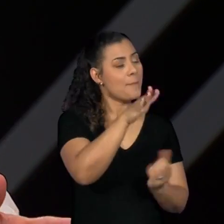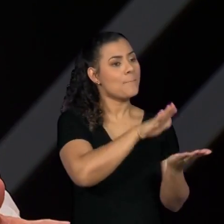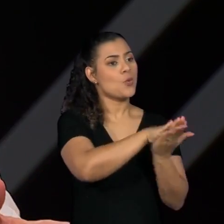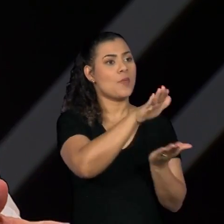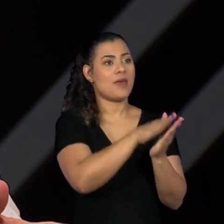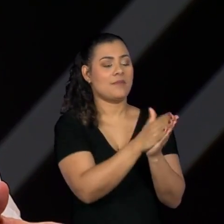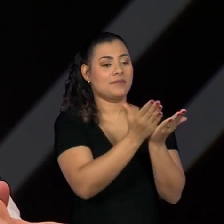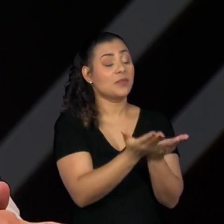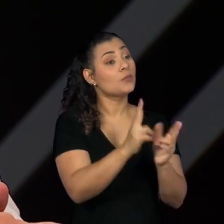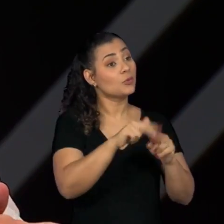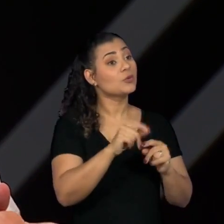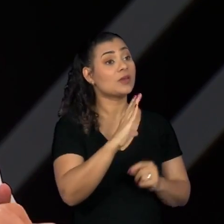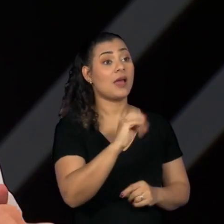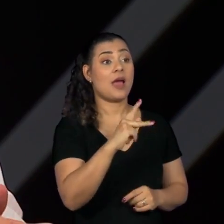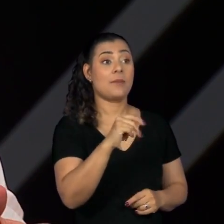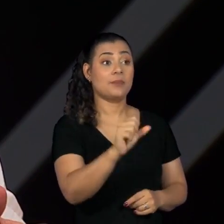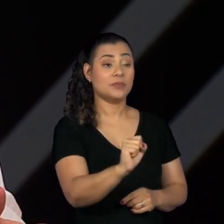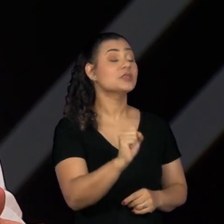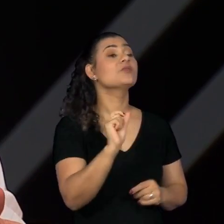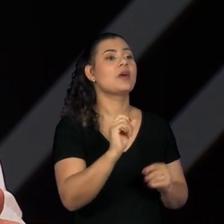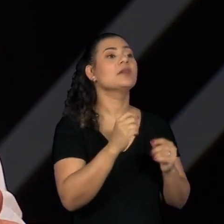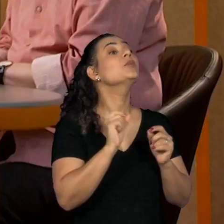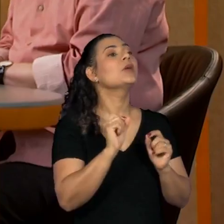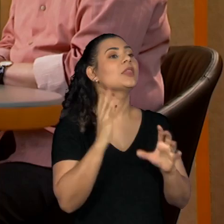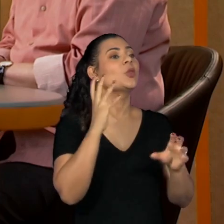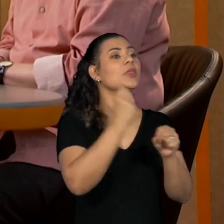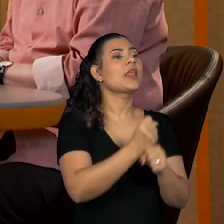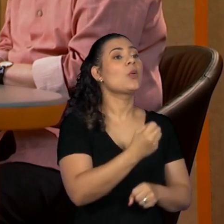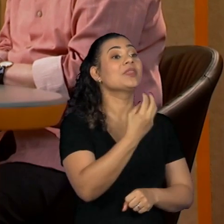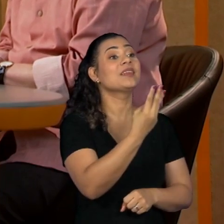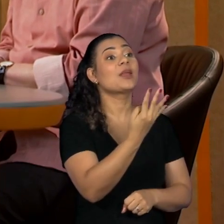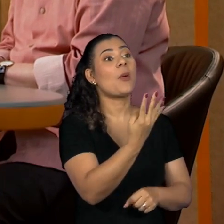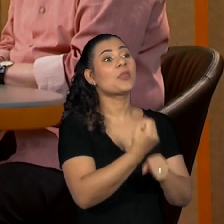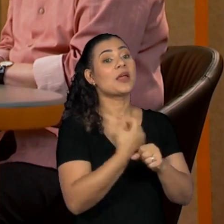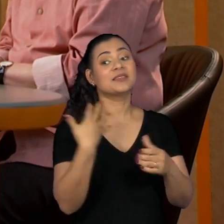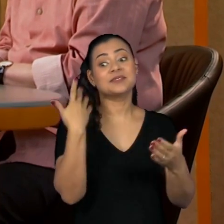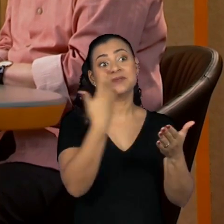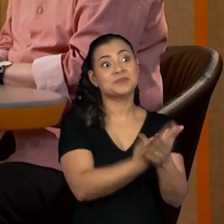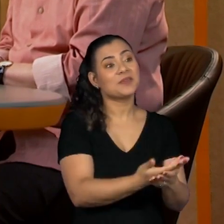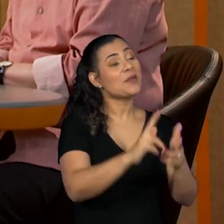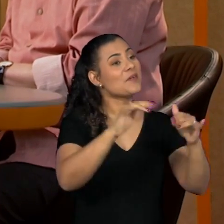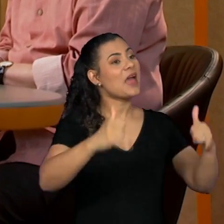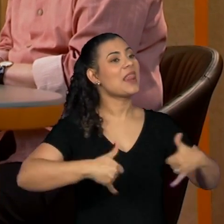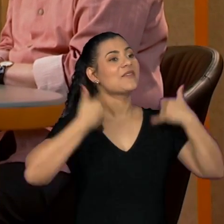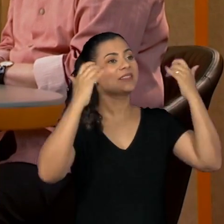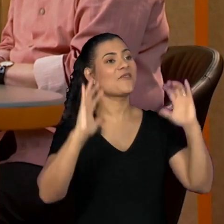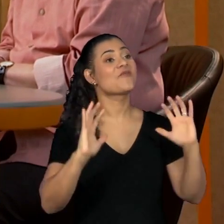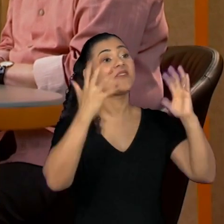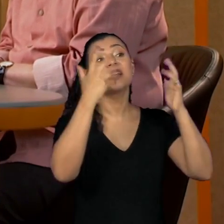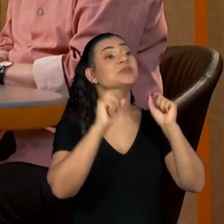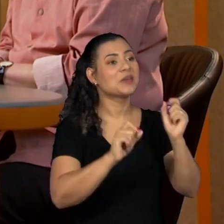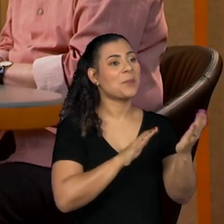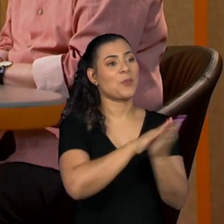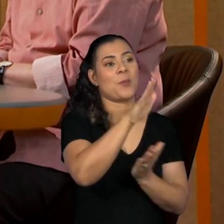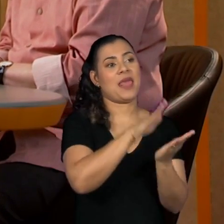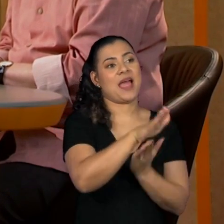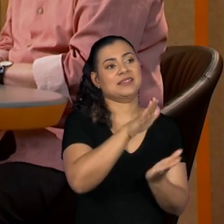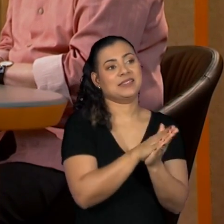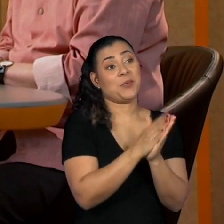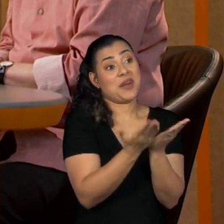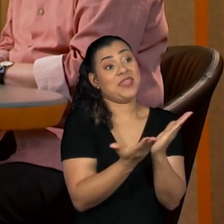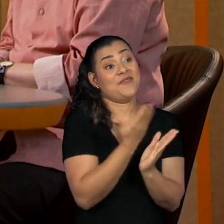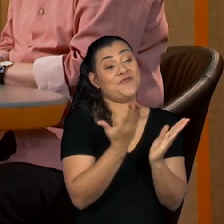o CAPS Artes vai completar 34 anos. Então, o aniversário, a festa de aniversário vai